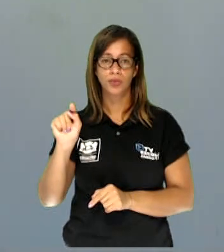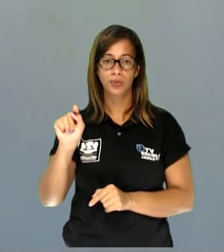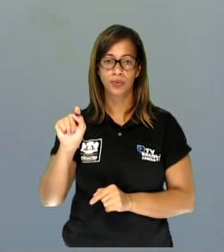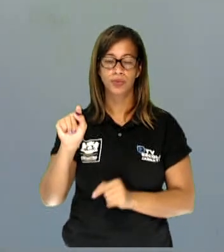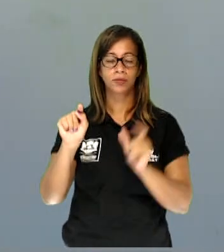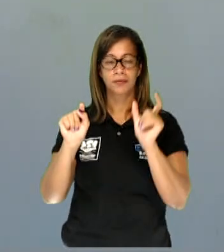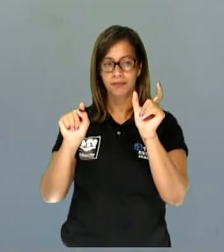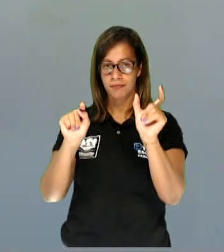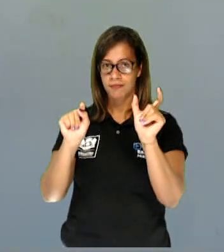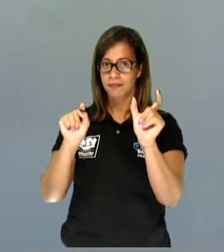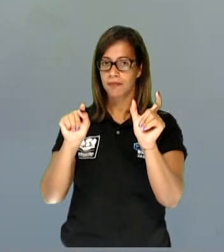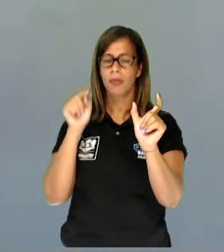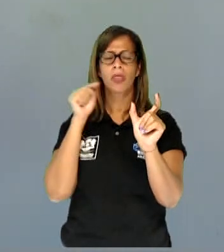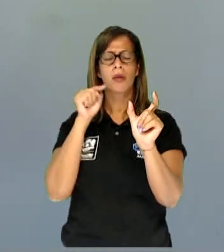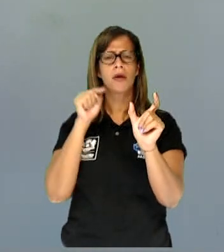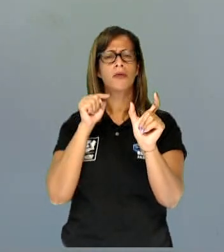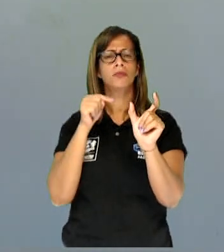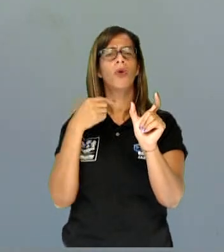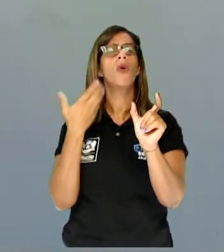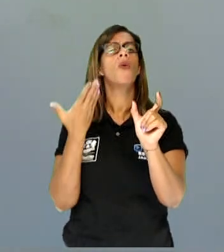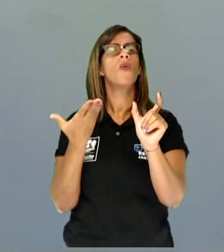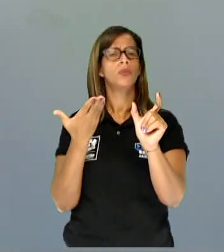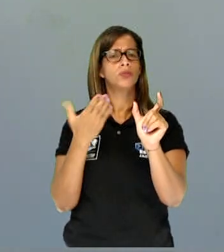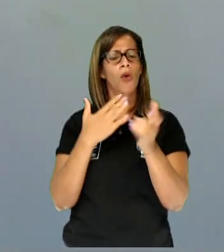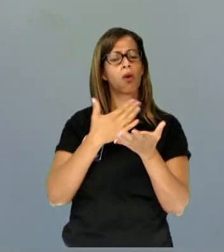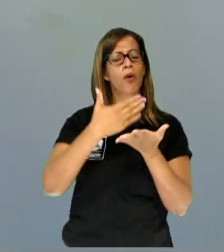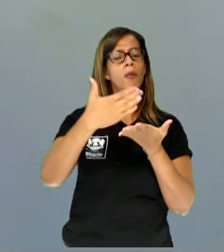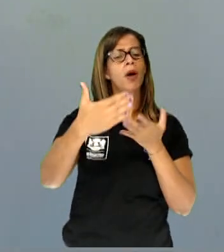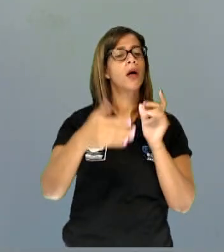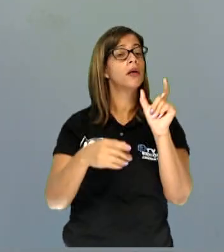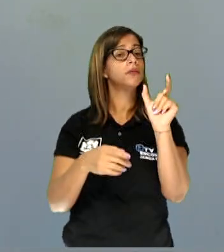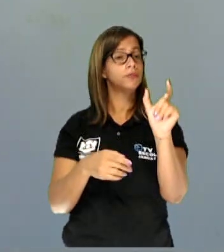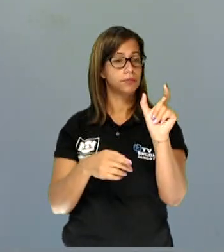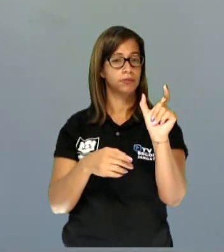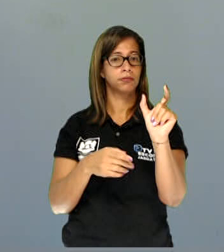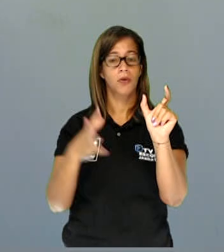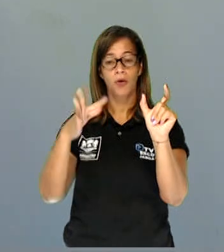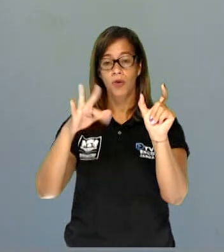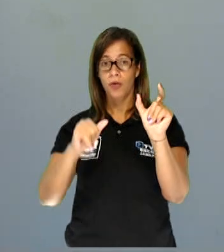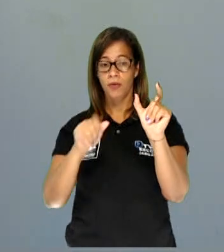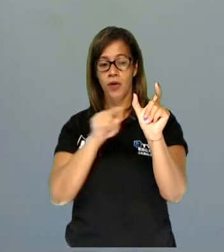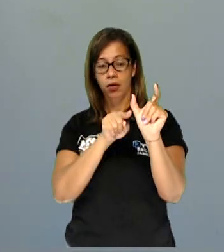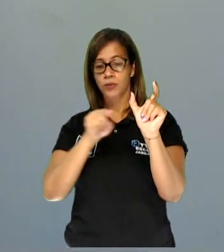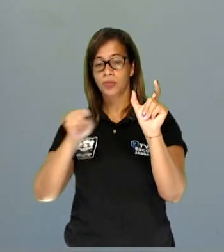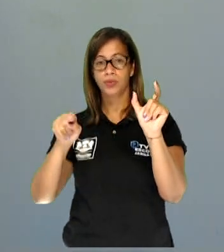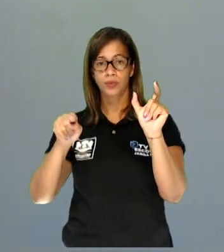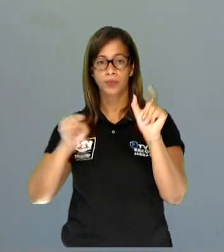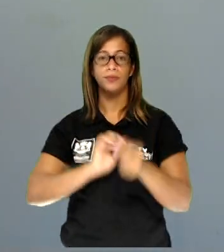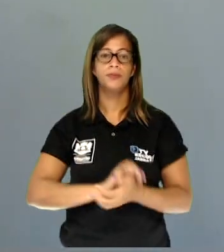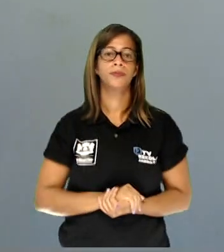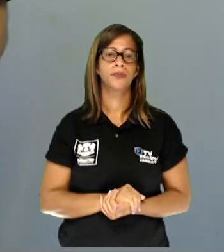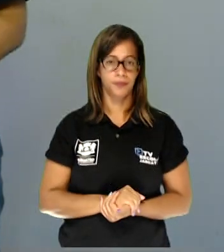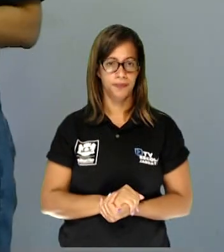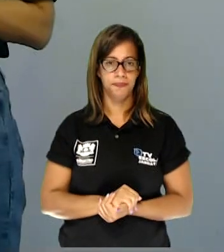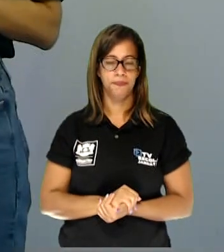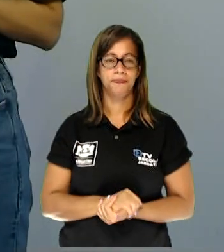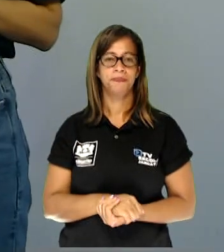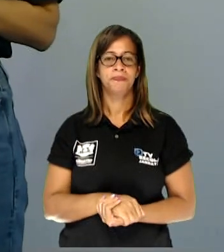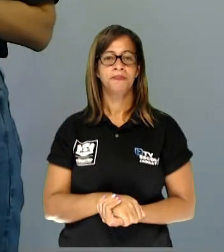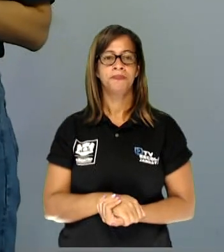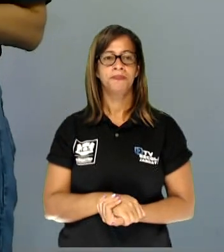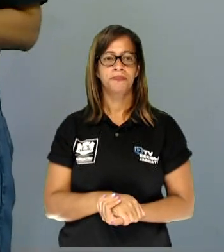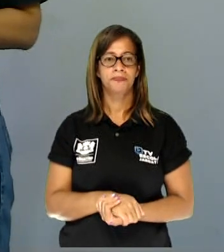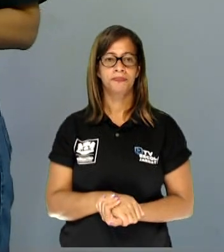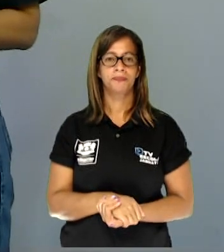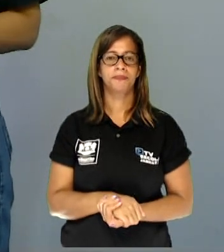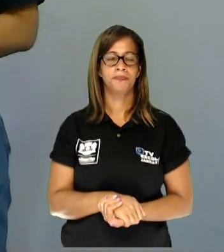A gente identifica onde ela começa e onde ela termina. Tá certo? Vamos lá. Então, a gente vai